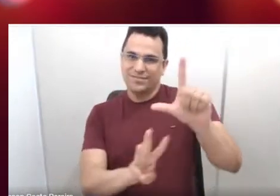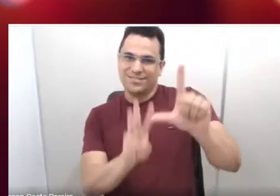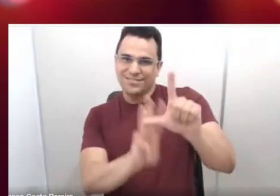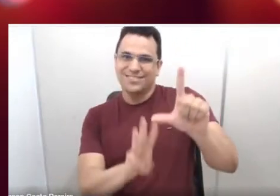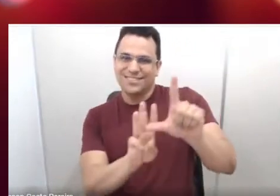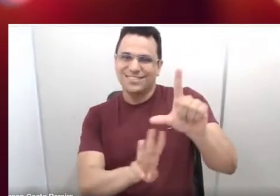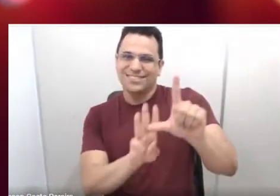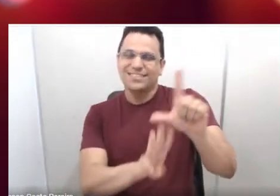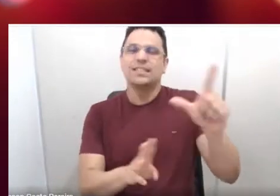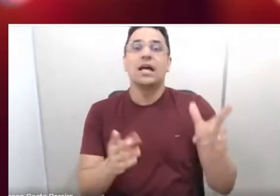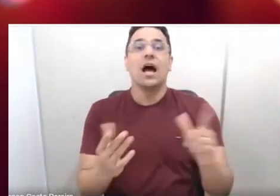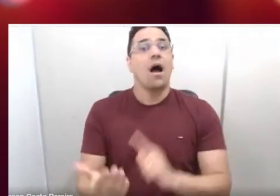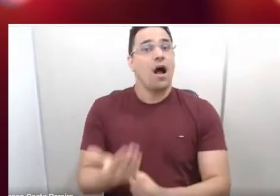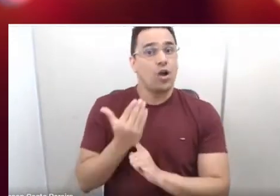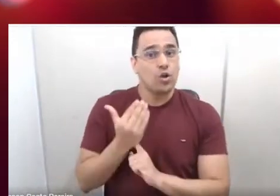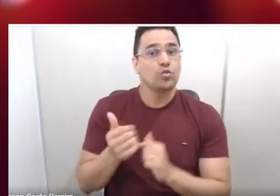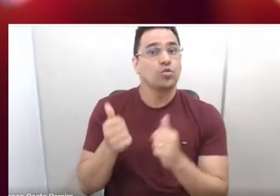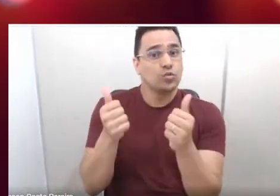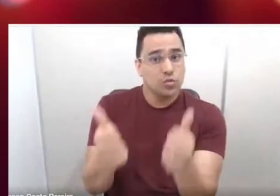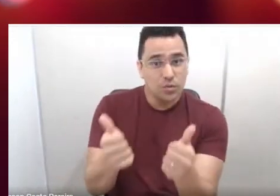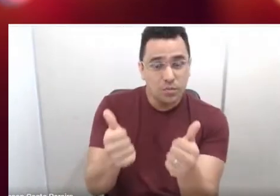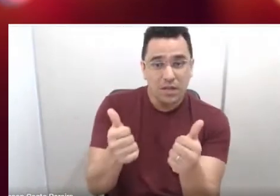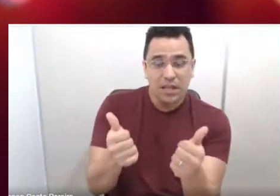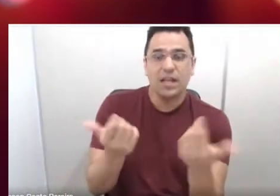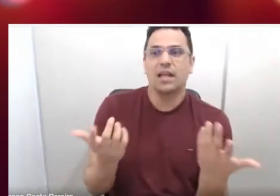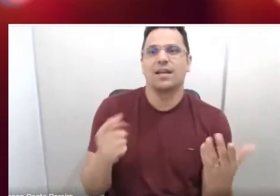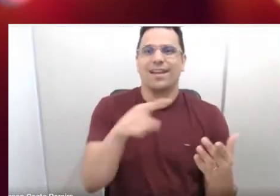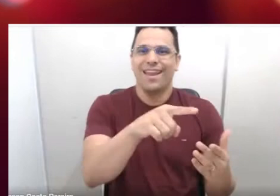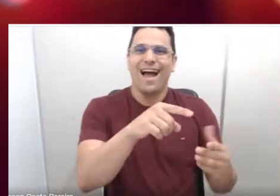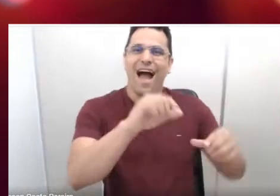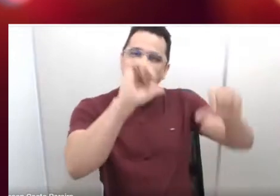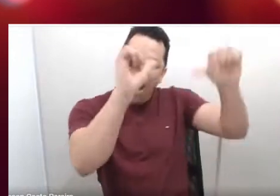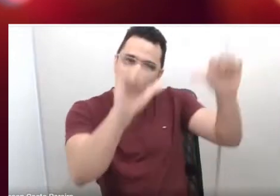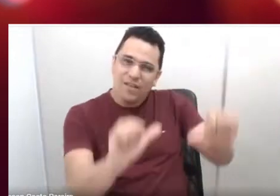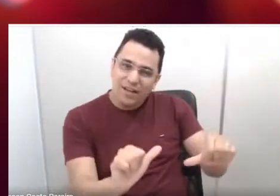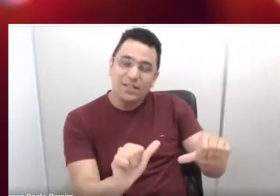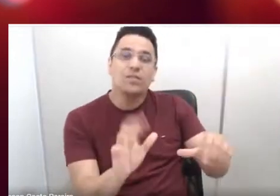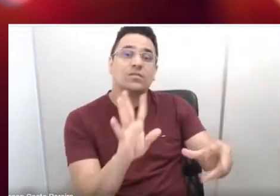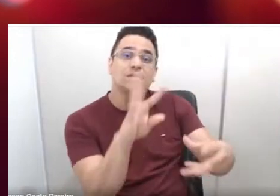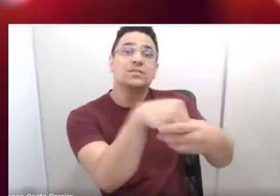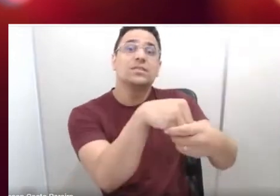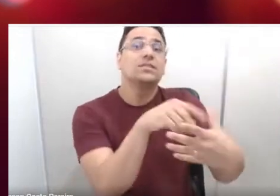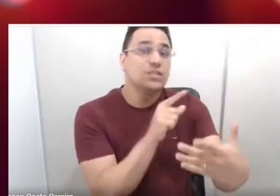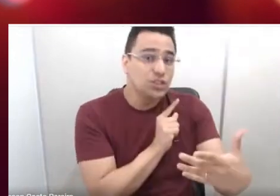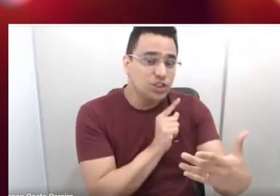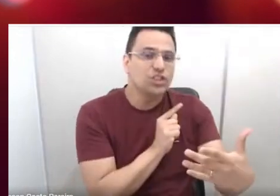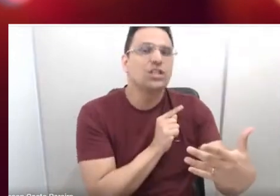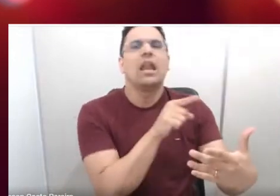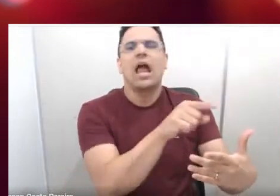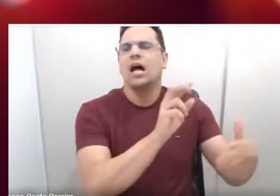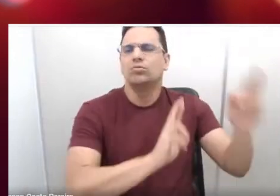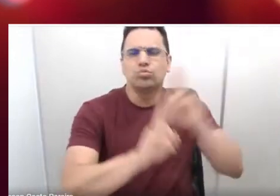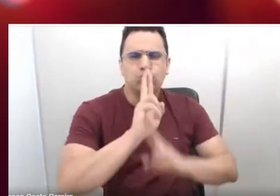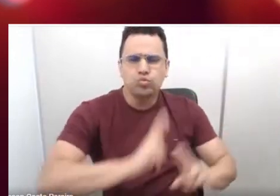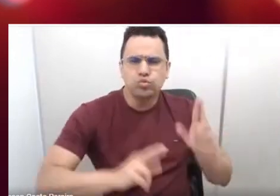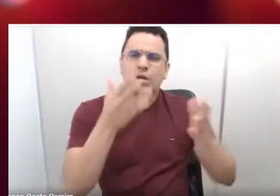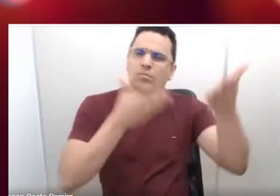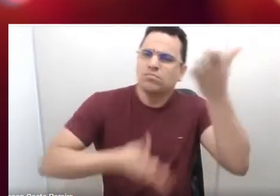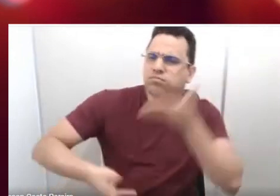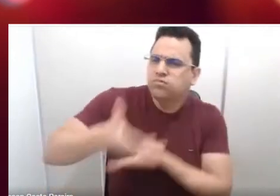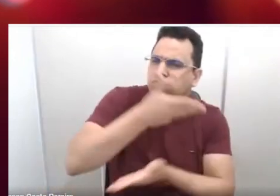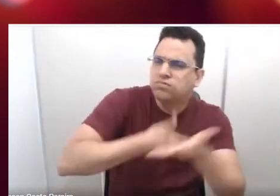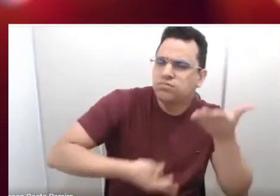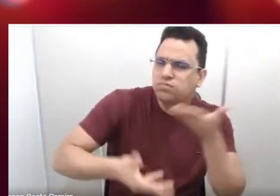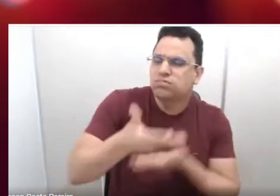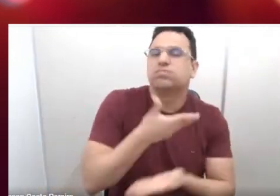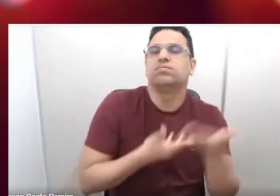de Aula. Então, todos os exercícios, as avaliações eram feitas dentro do Google Sala de Aula e a gente respondia lá. E aí, em que pese, é algo